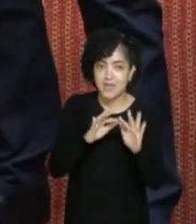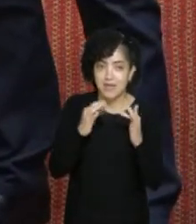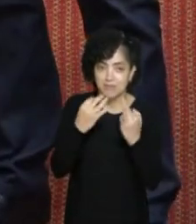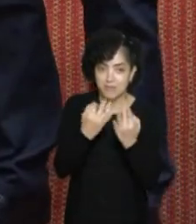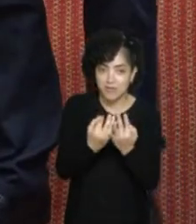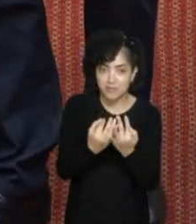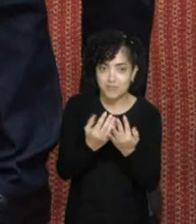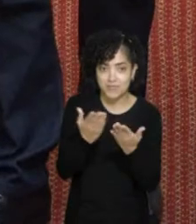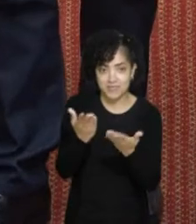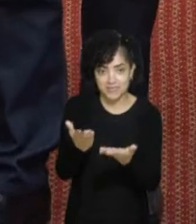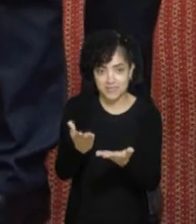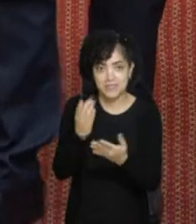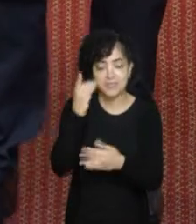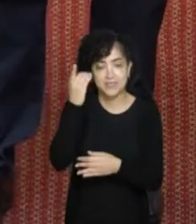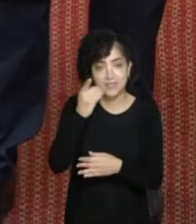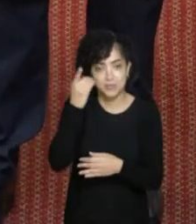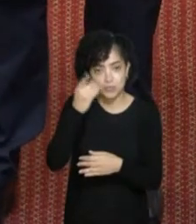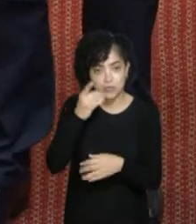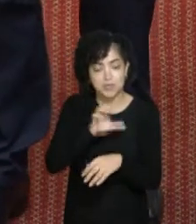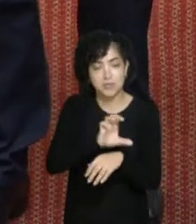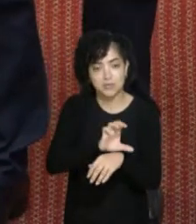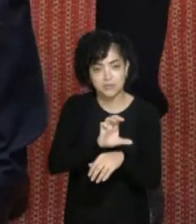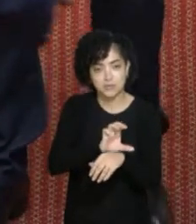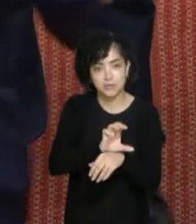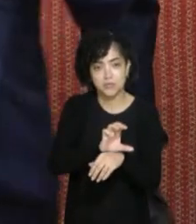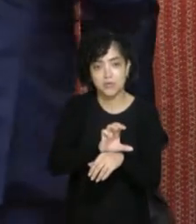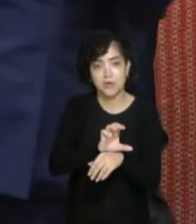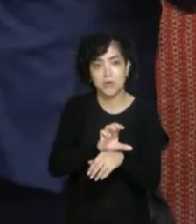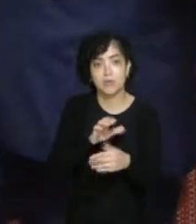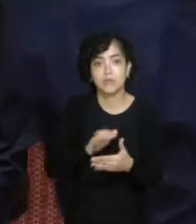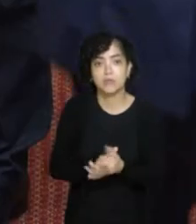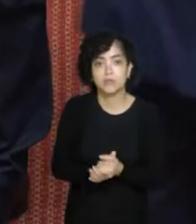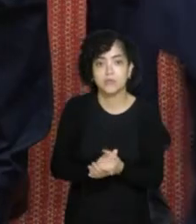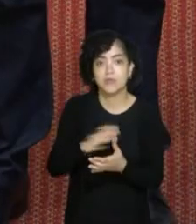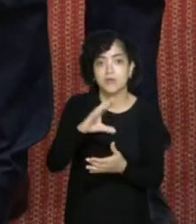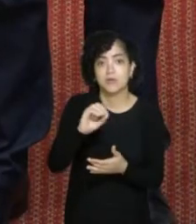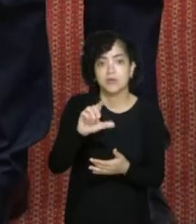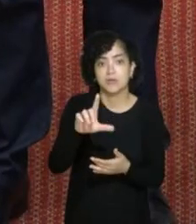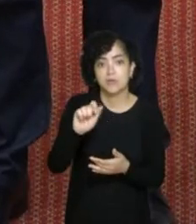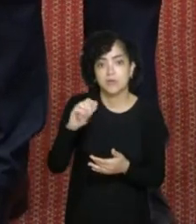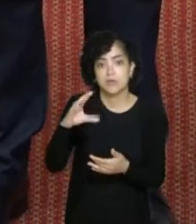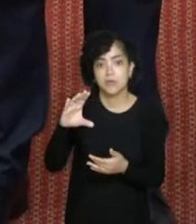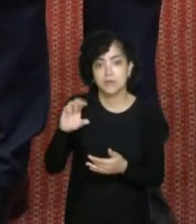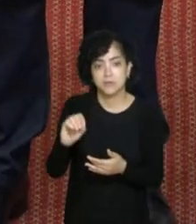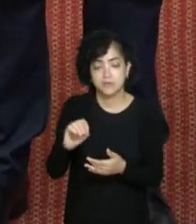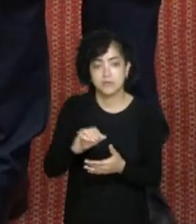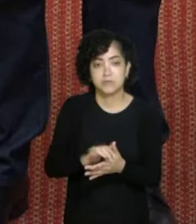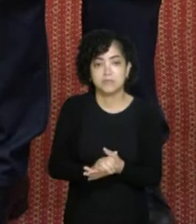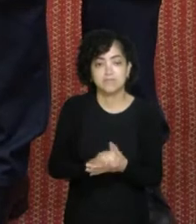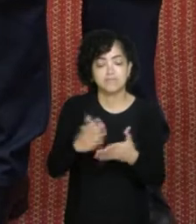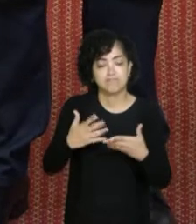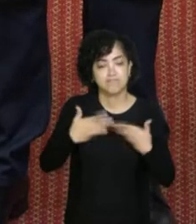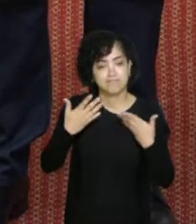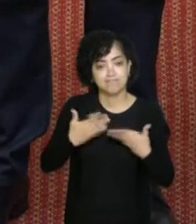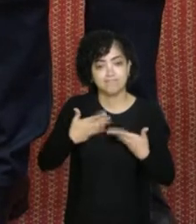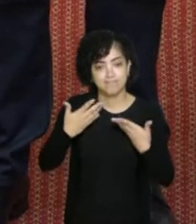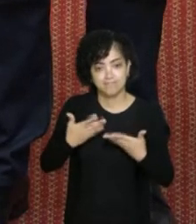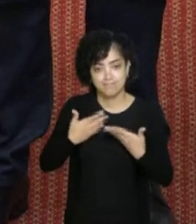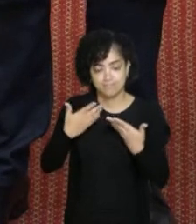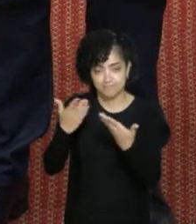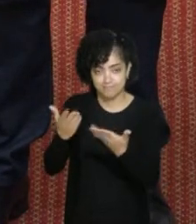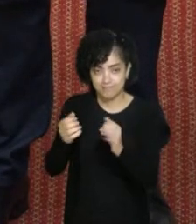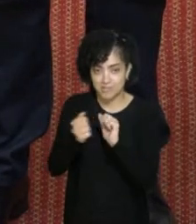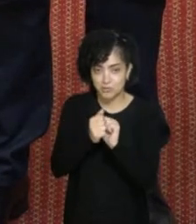até então agora deputado Colasso. Para mim é uma grande alegria, Colasso, ter você